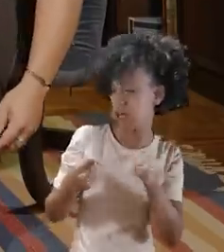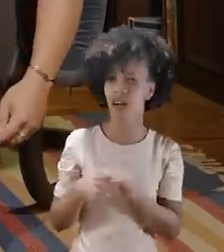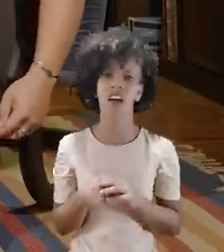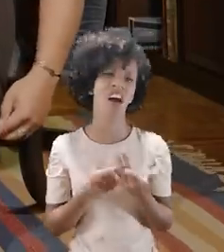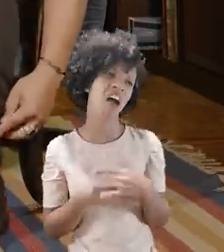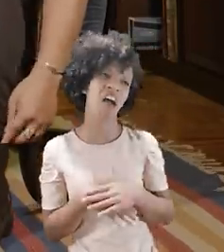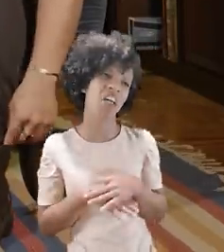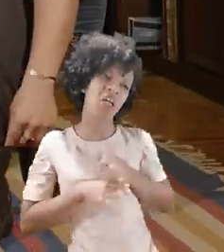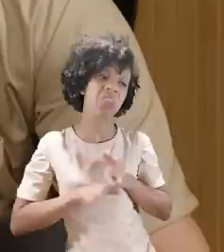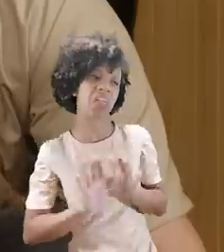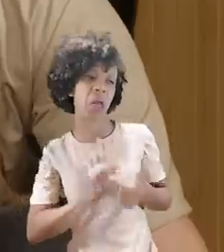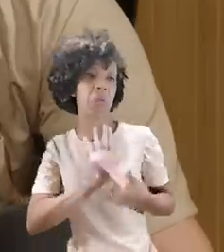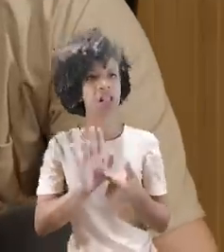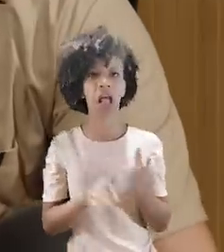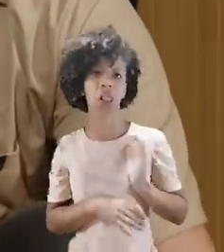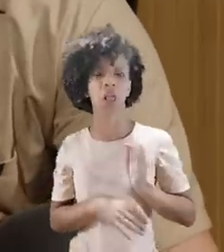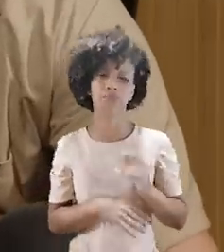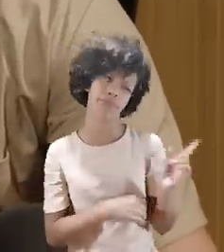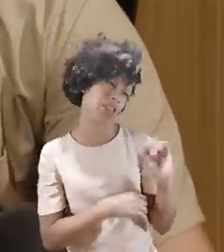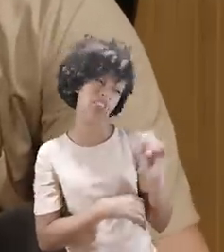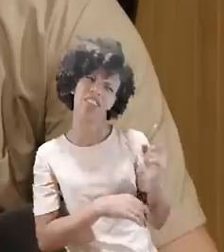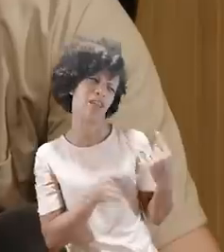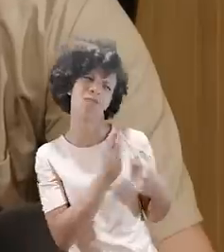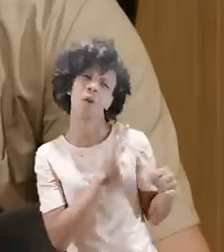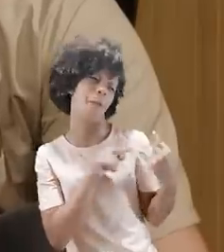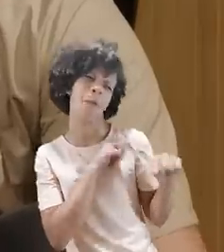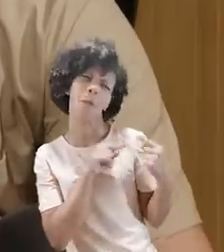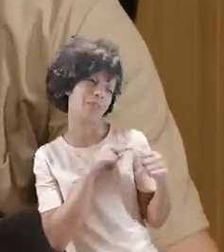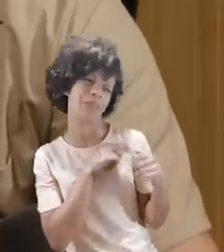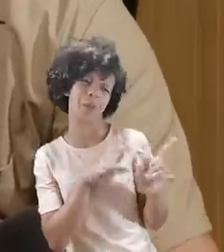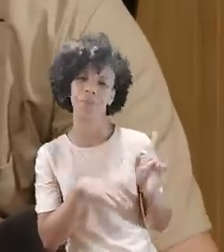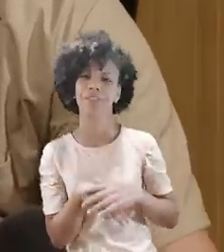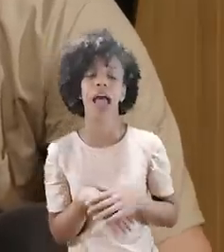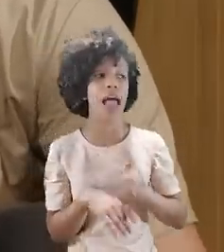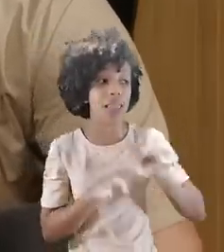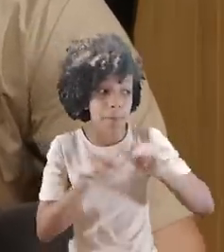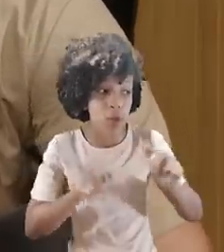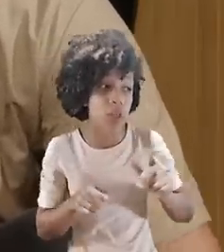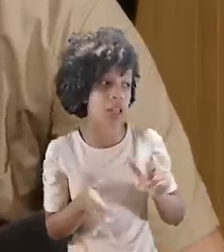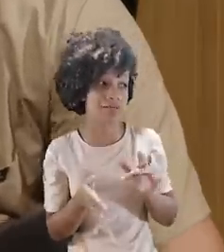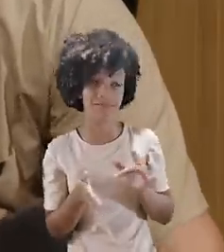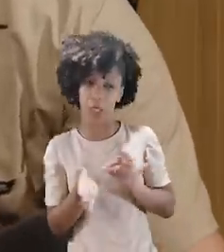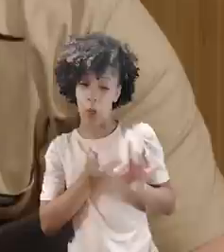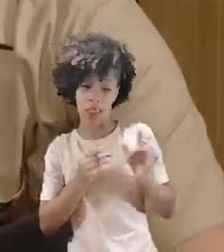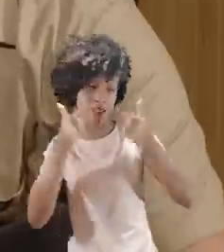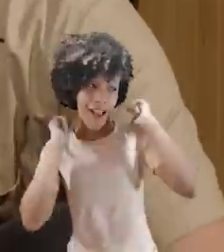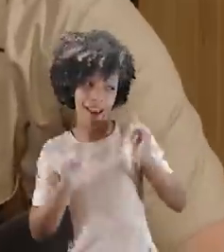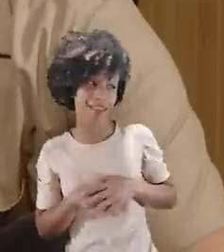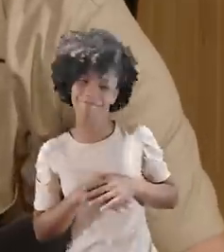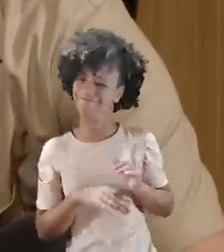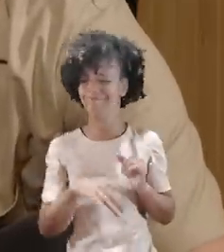assim ah não quero parecer que eu sou eu sou não não não tem gente que eu bem careca tem gente que não fica